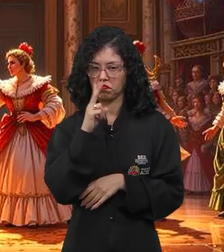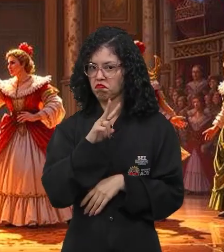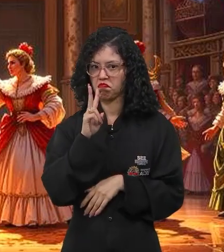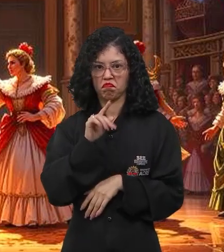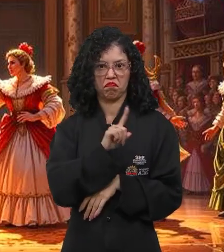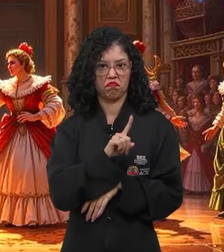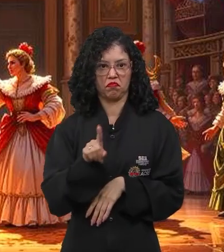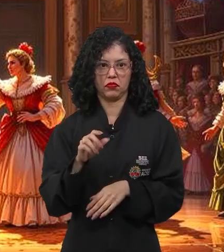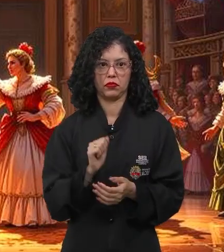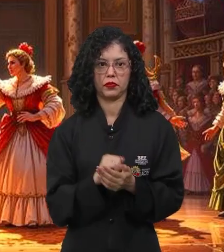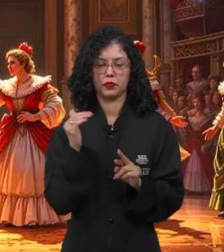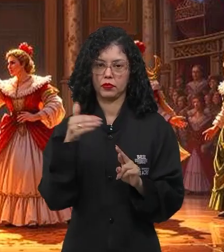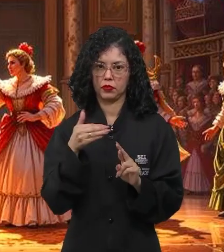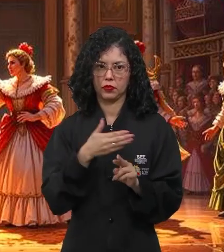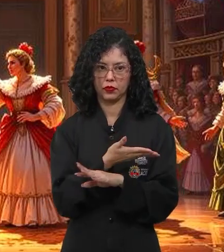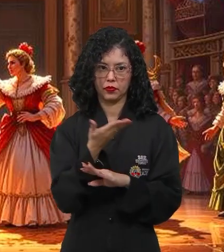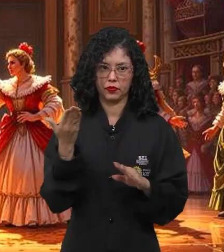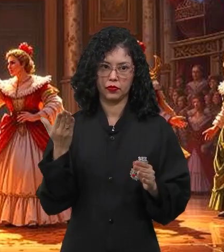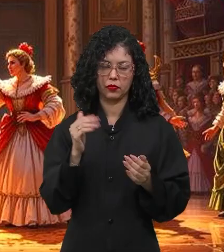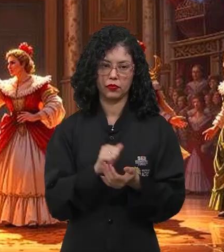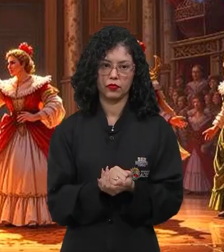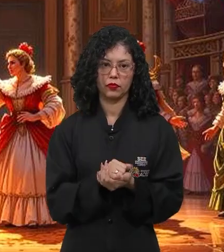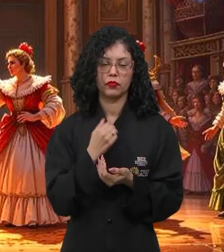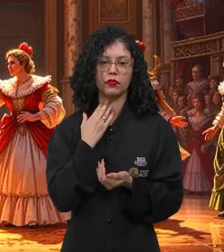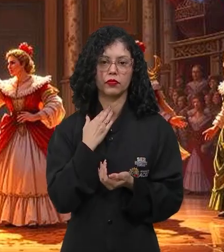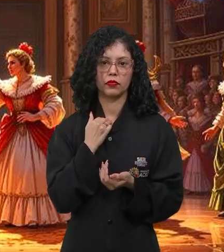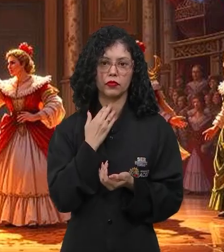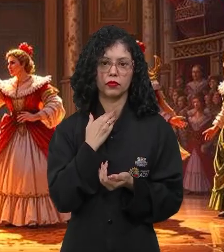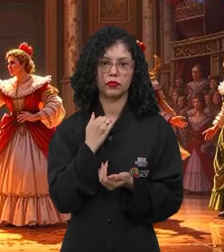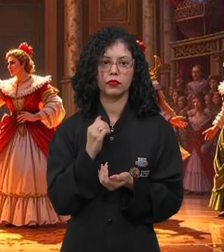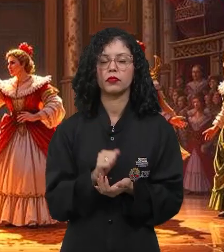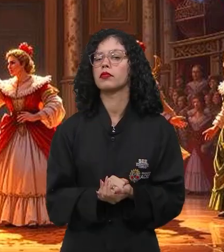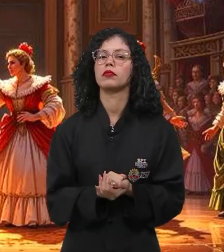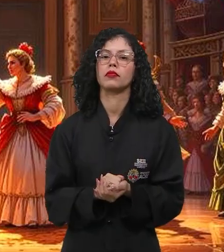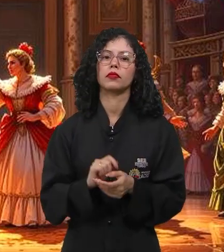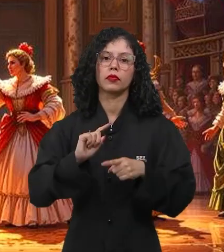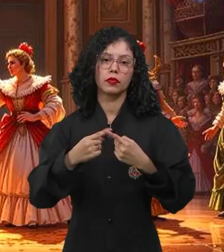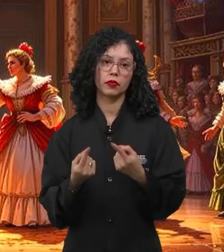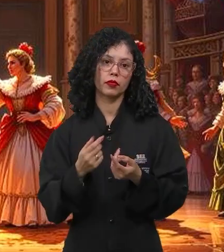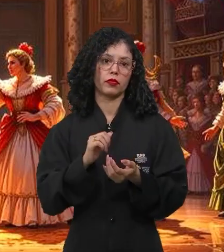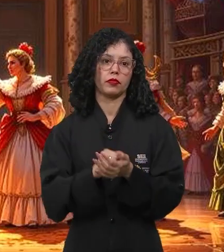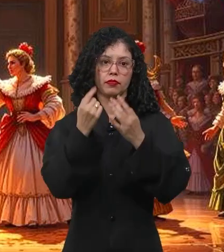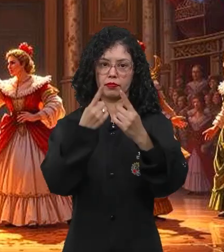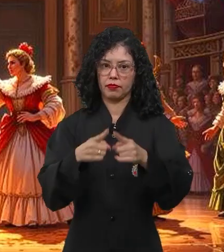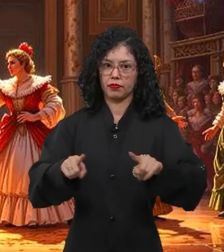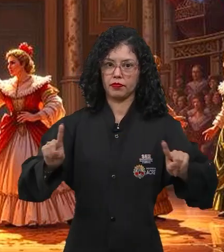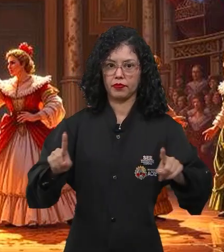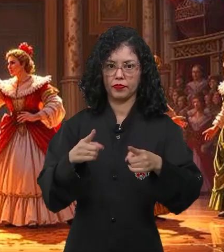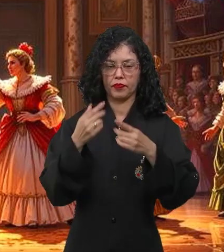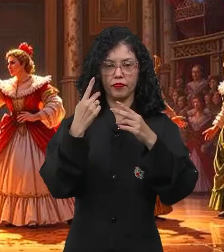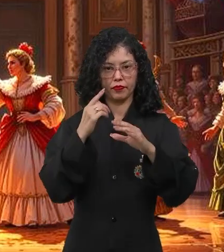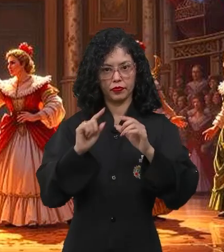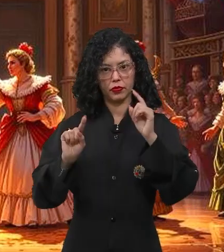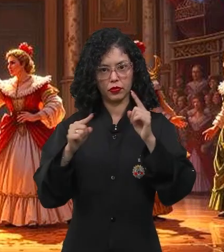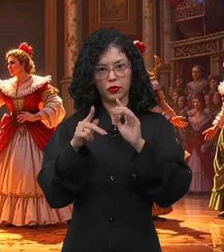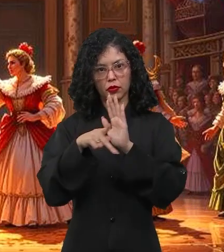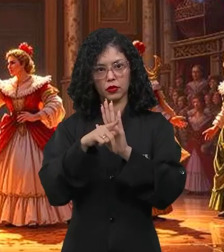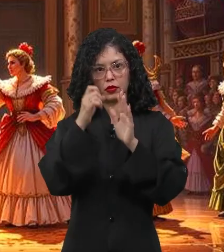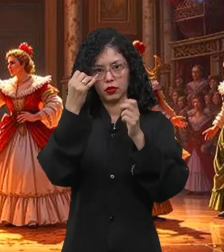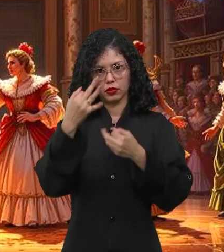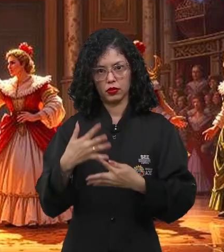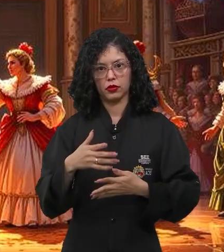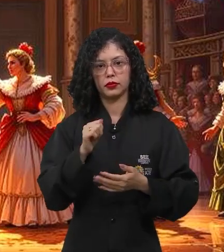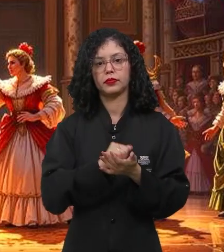lembro, não tenho essa referência aqui para citar para vocês. Mas a ópera, a música que